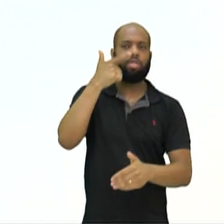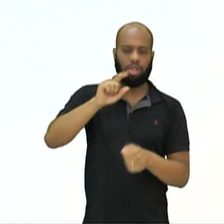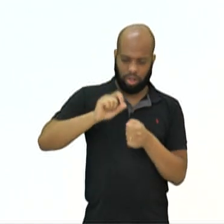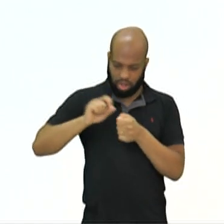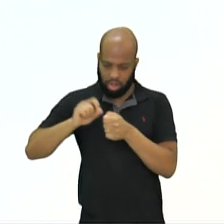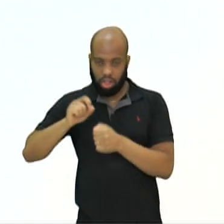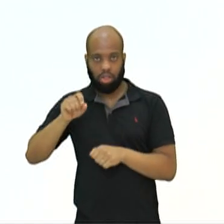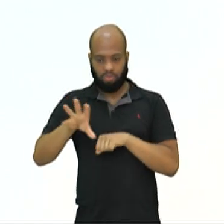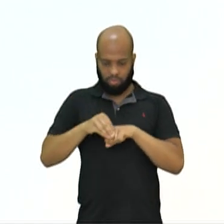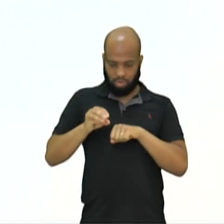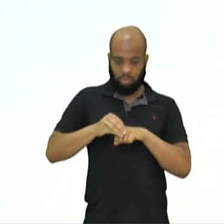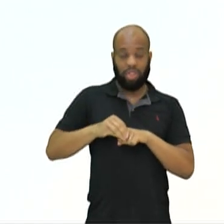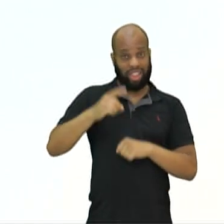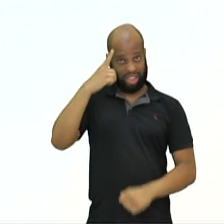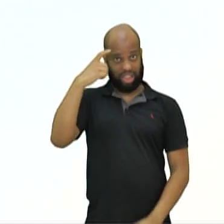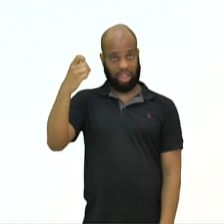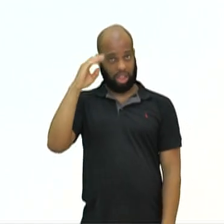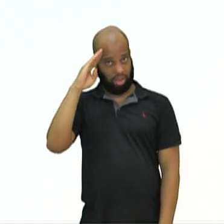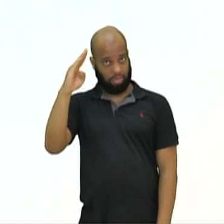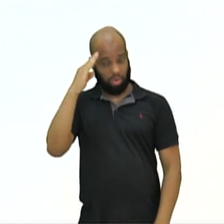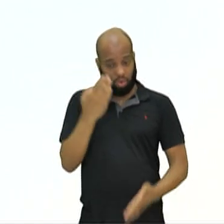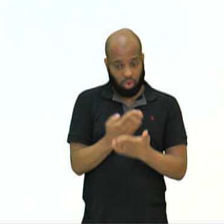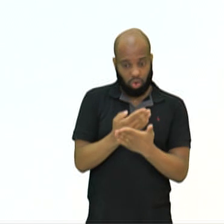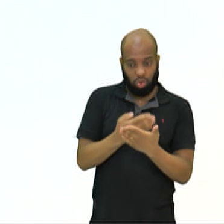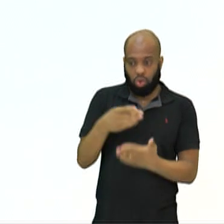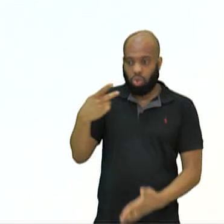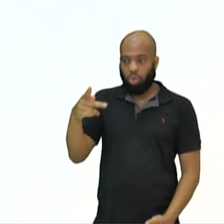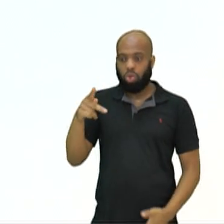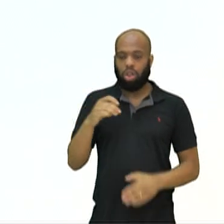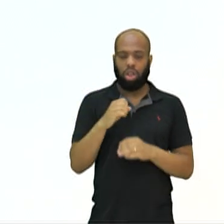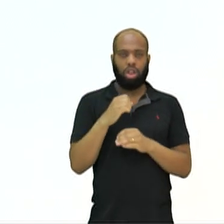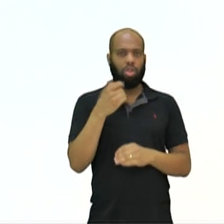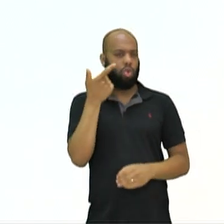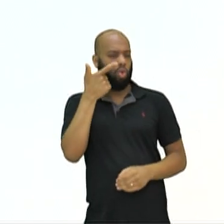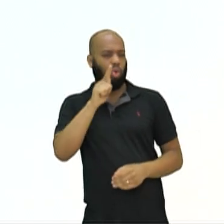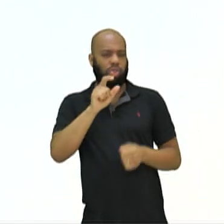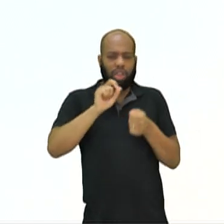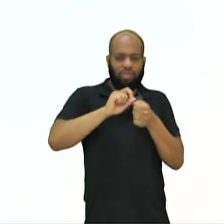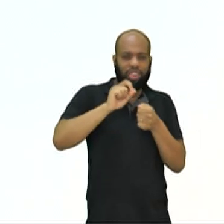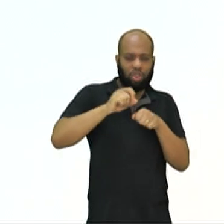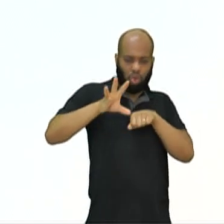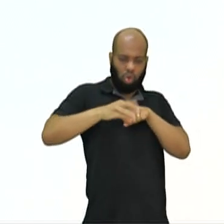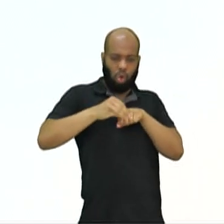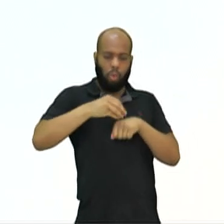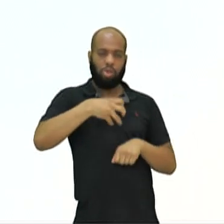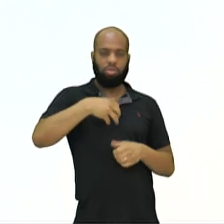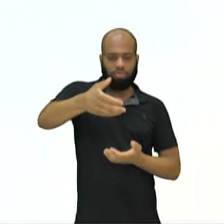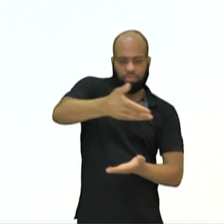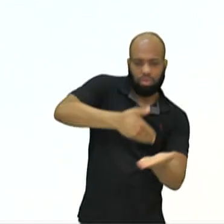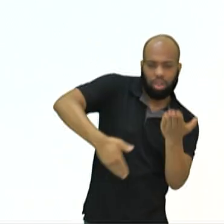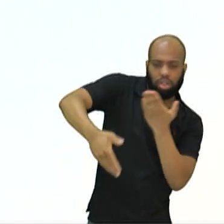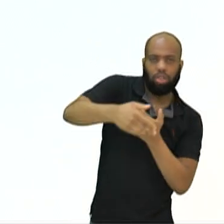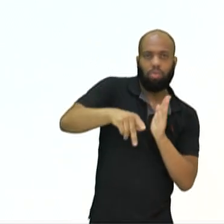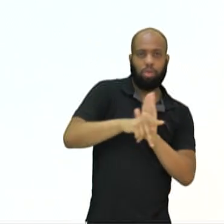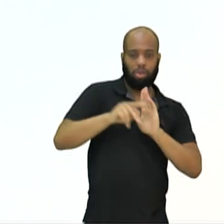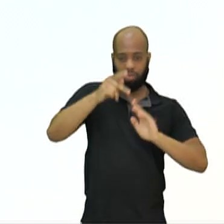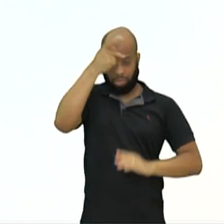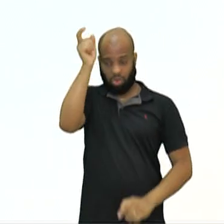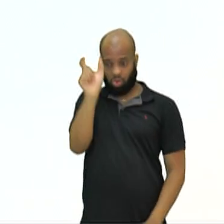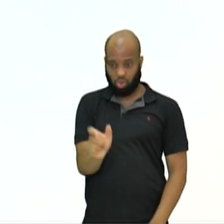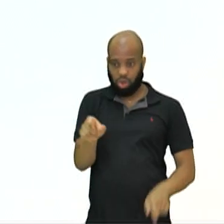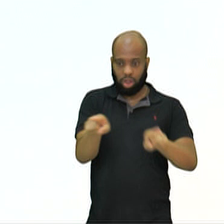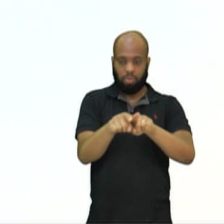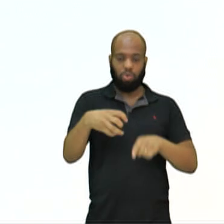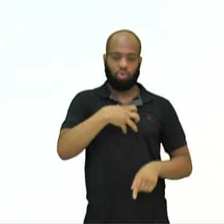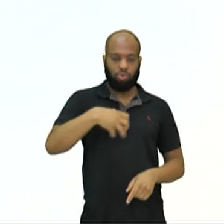ideia principal de seus estudos é que o conhecimento é construído por meio das interações entre os sujeitos e o meio. Esta